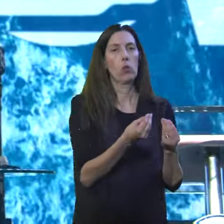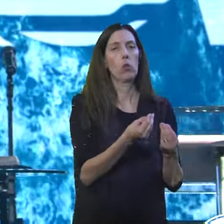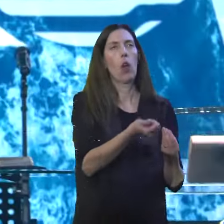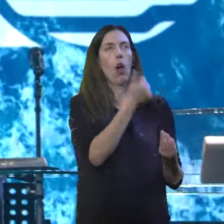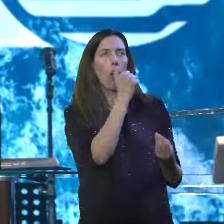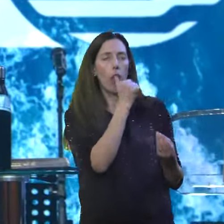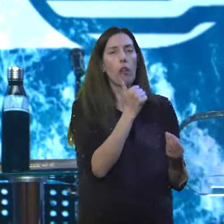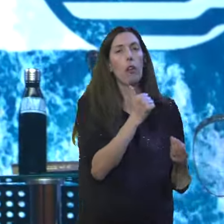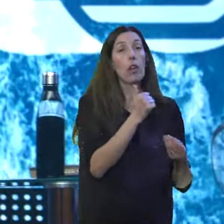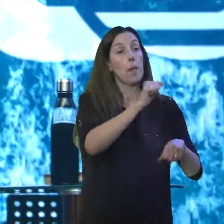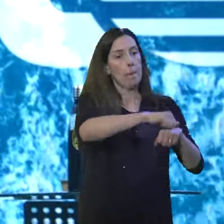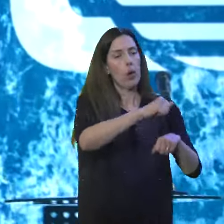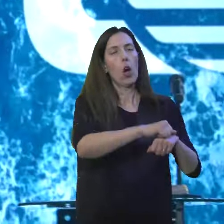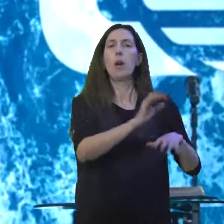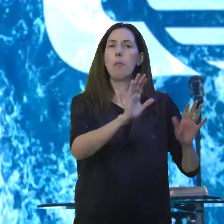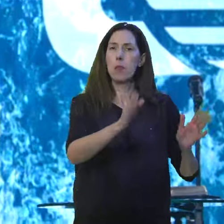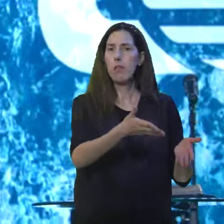comer muito.